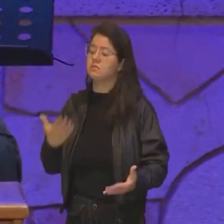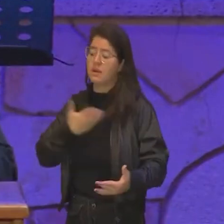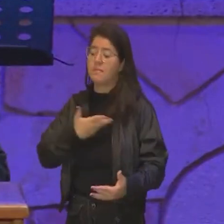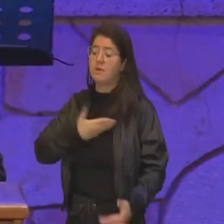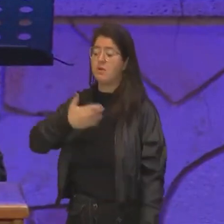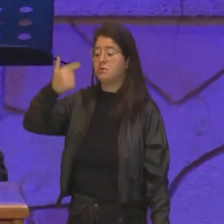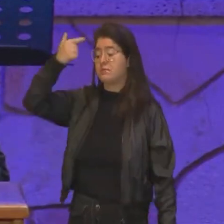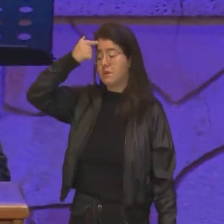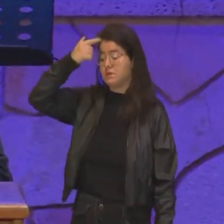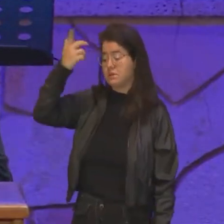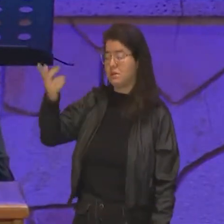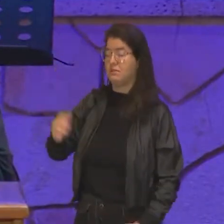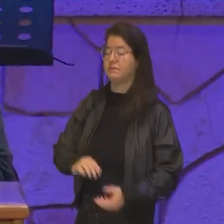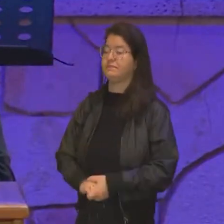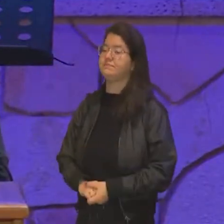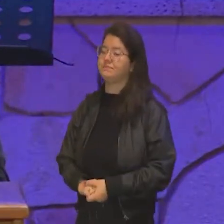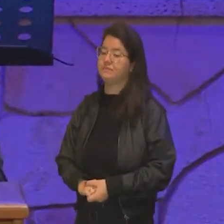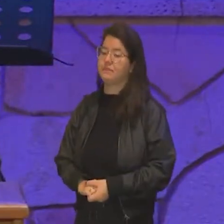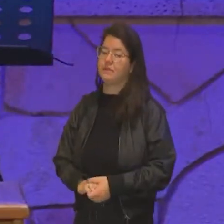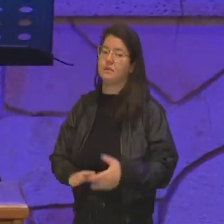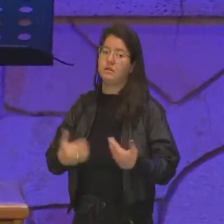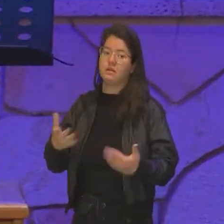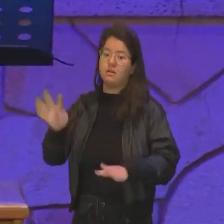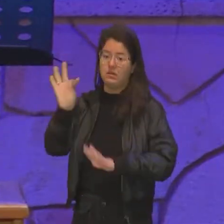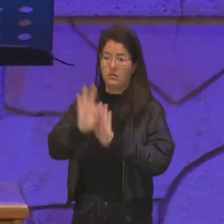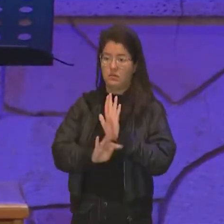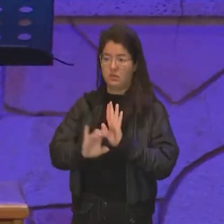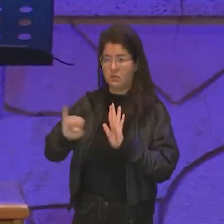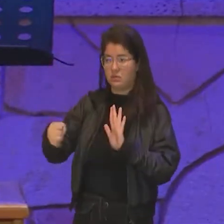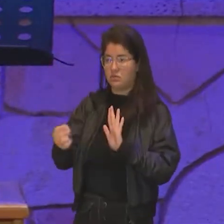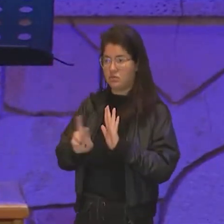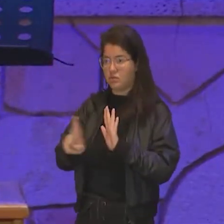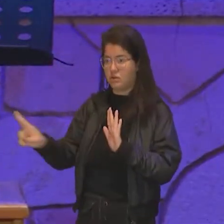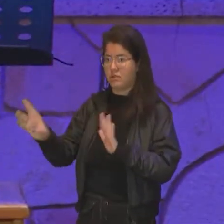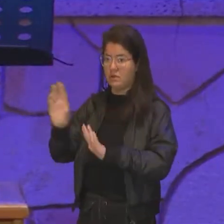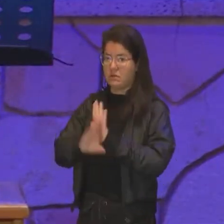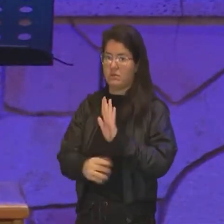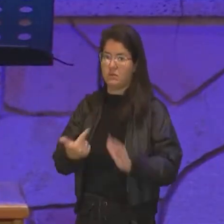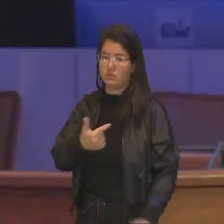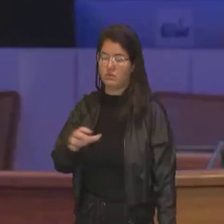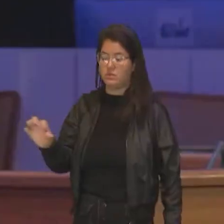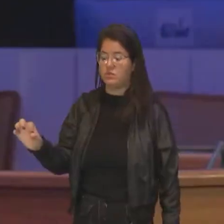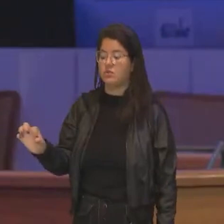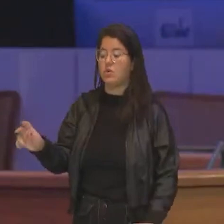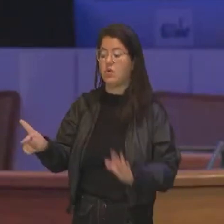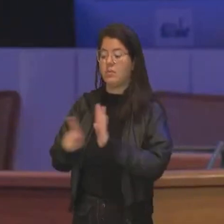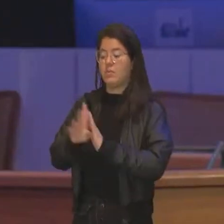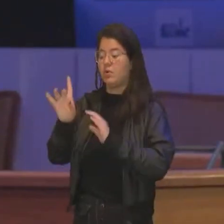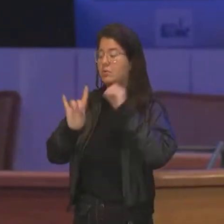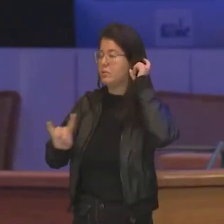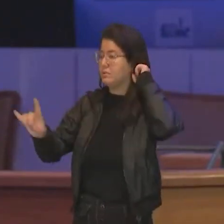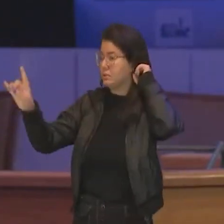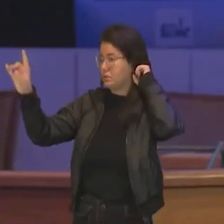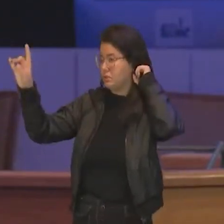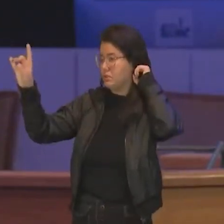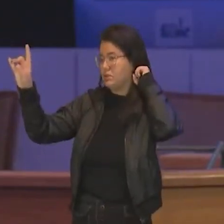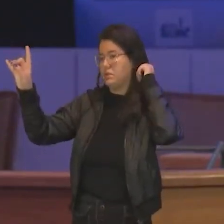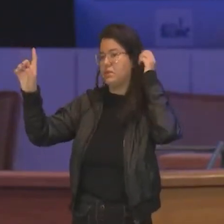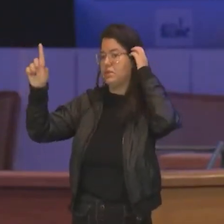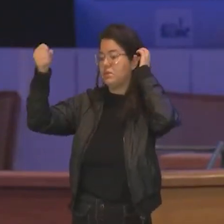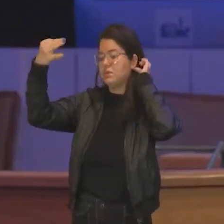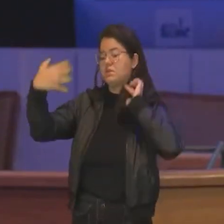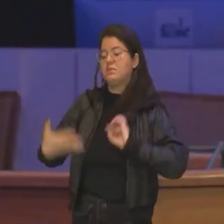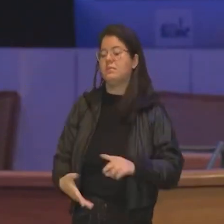E esse texto que nós vemos aqui em Jeremias no capítulo 29, o próprio Deus, ele diz